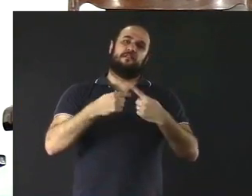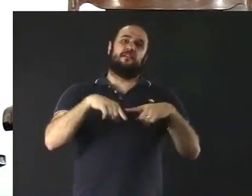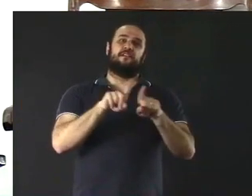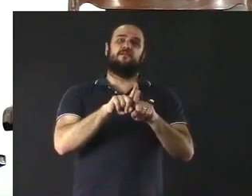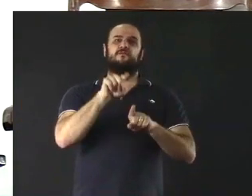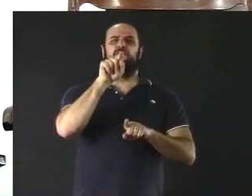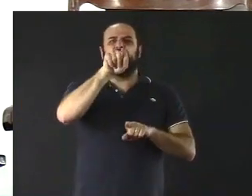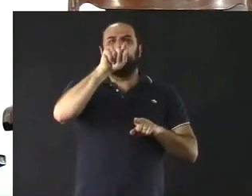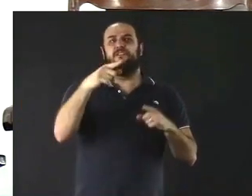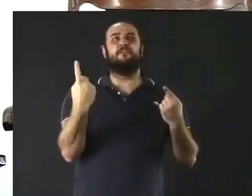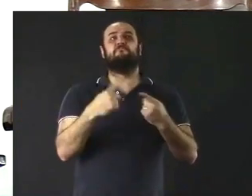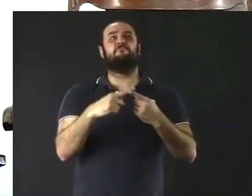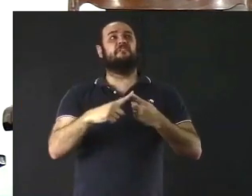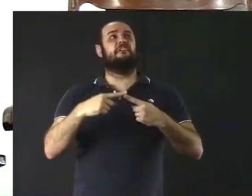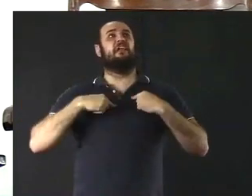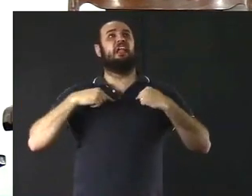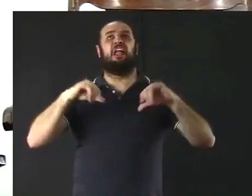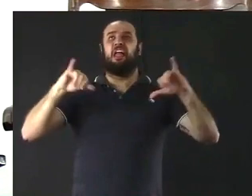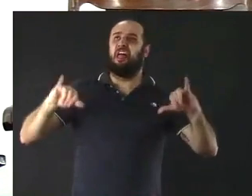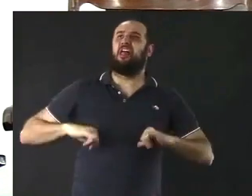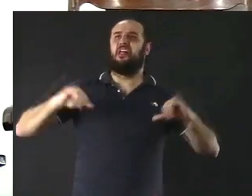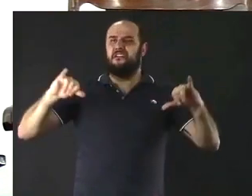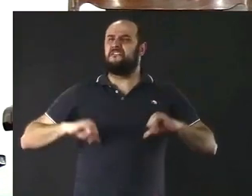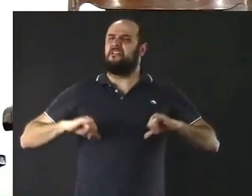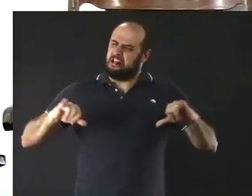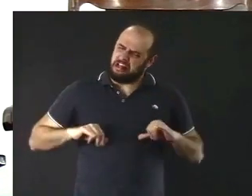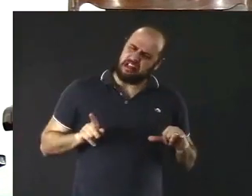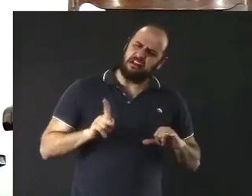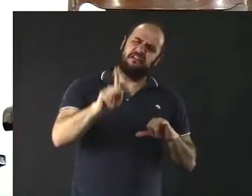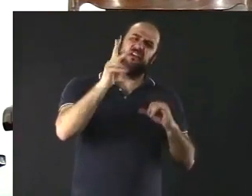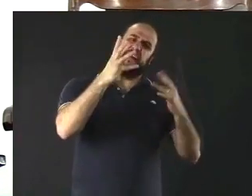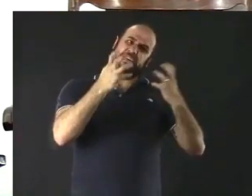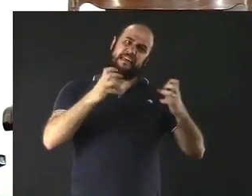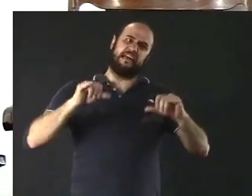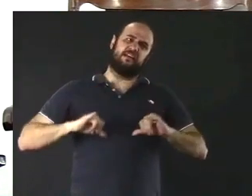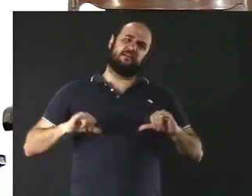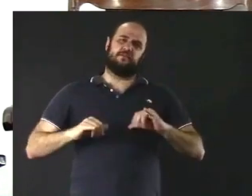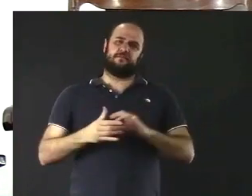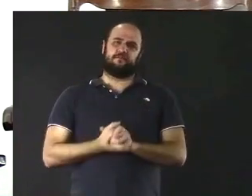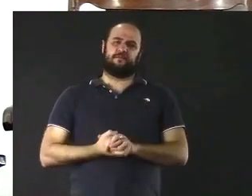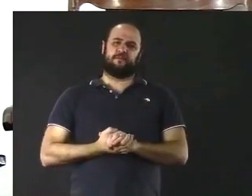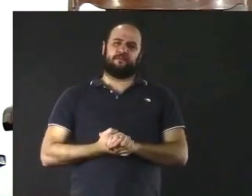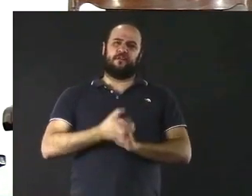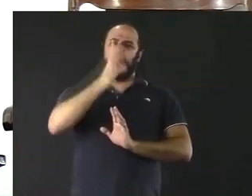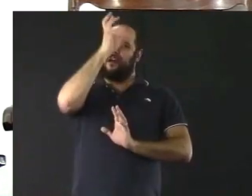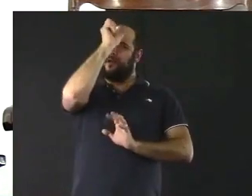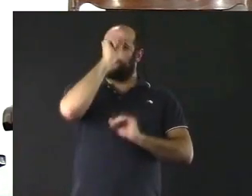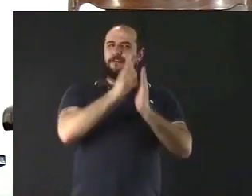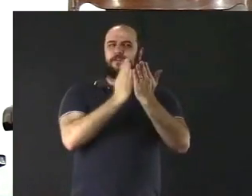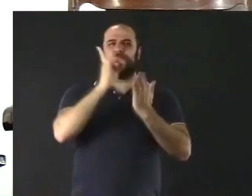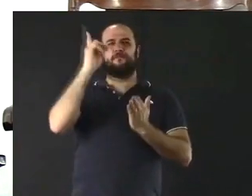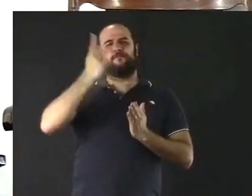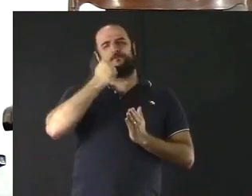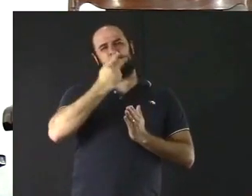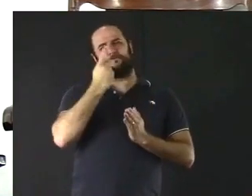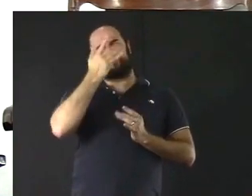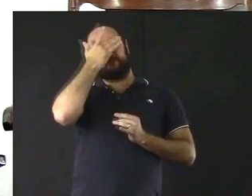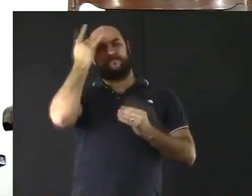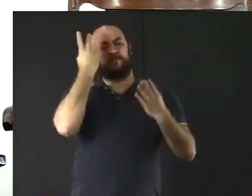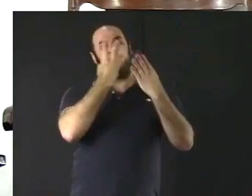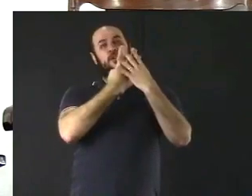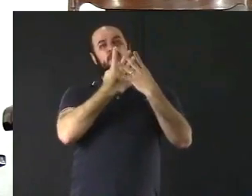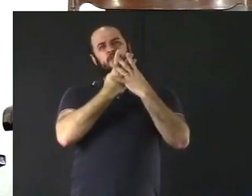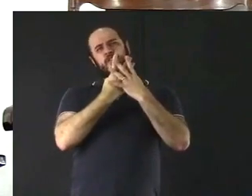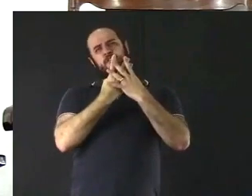você está se martirizando com isso? Aprenda o que a Escritura diz: aquele que confessa e deixa alcança misericórdia.